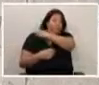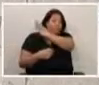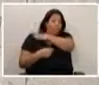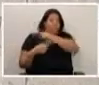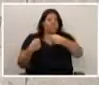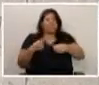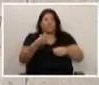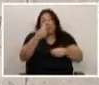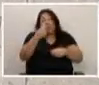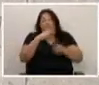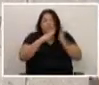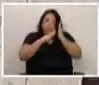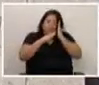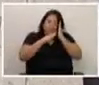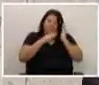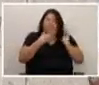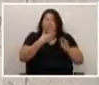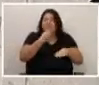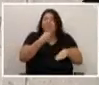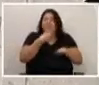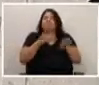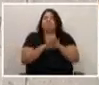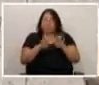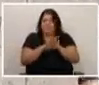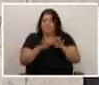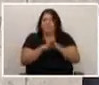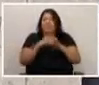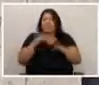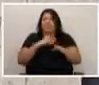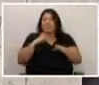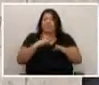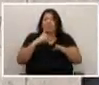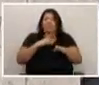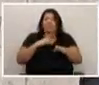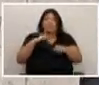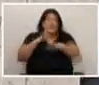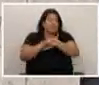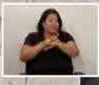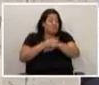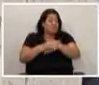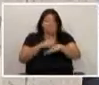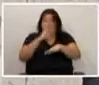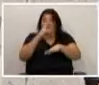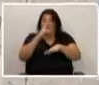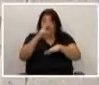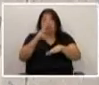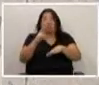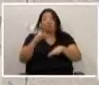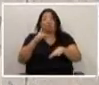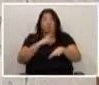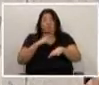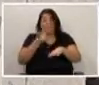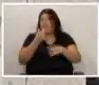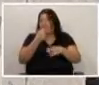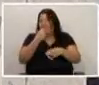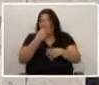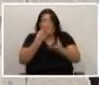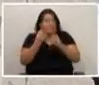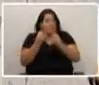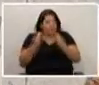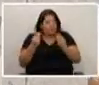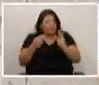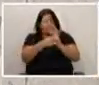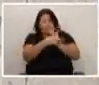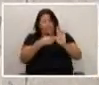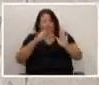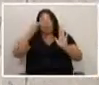muito séria também, que inclusive ele tinha até uma data limite de vida, porque o meu médico já havia desenganado e tal, e ele tomava vários remédios também com